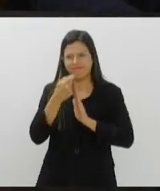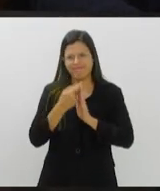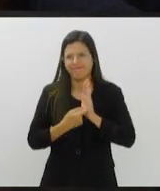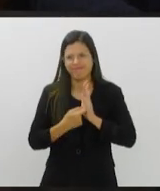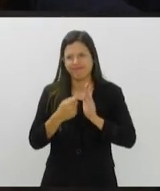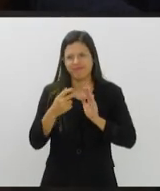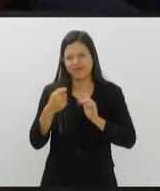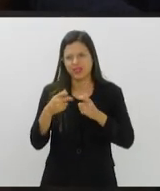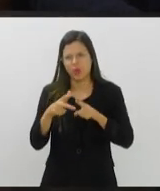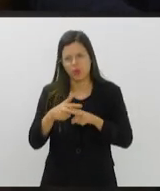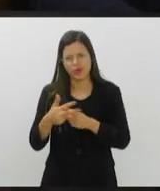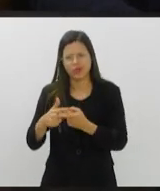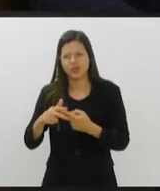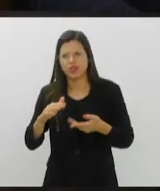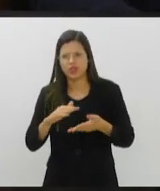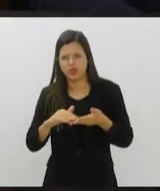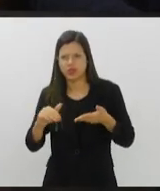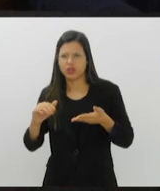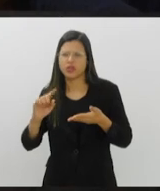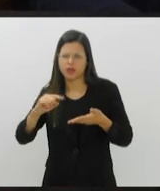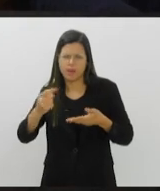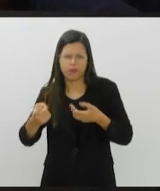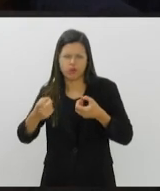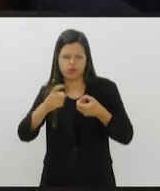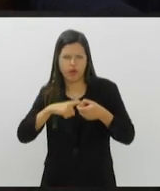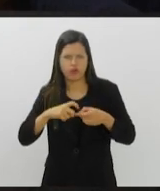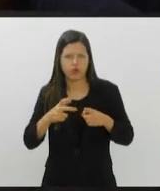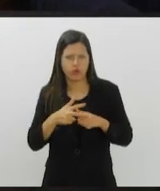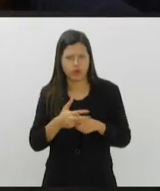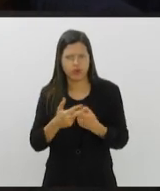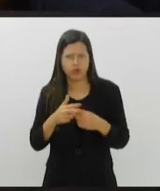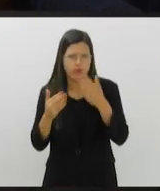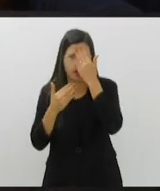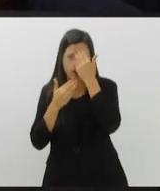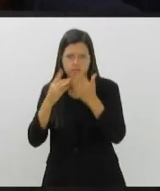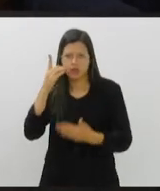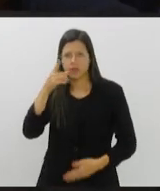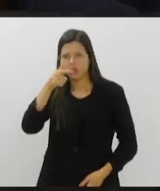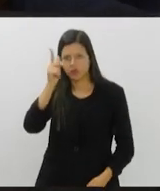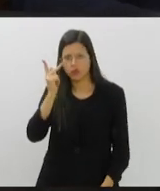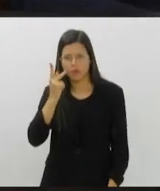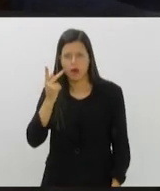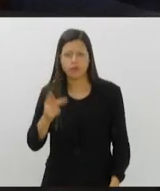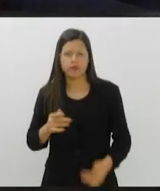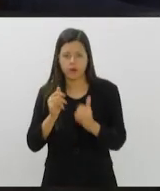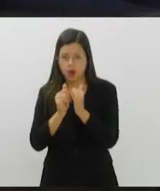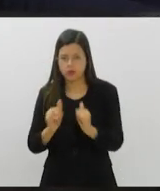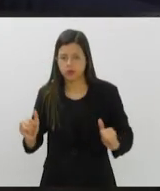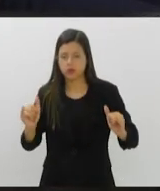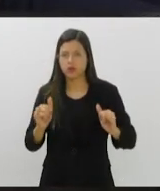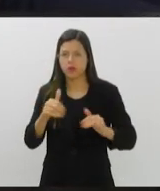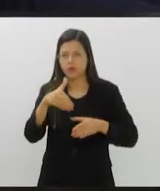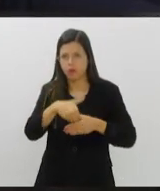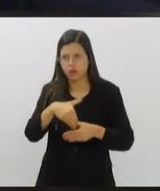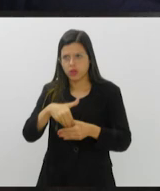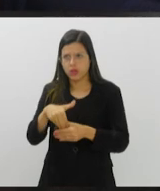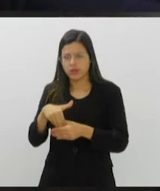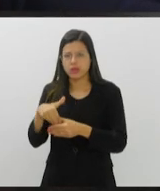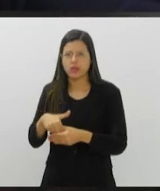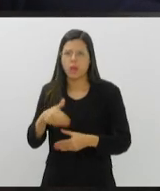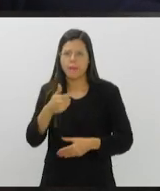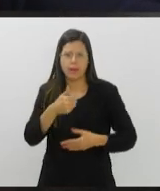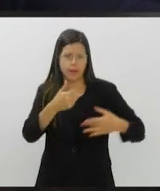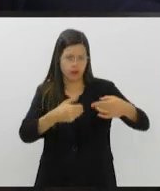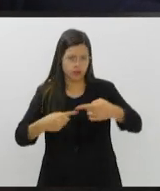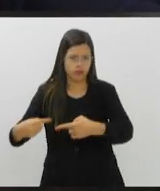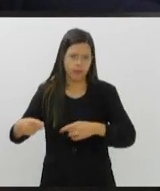vamos retirar para vir corrigido, por favor. Obrigado, deputado Luiz Paulo. Anuncio em votação, em primeira